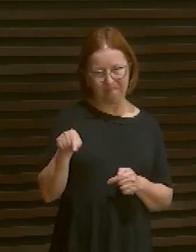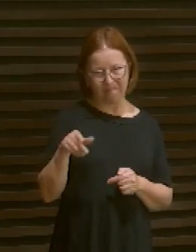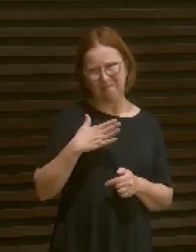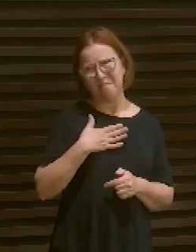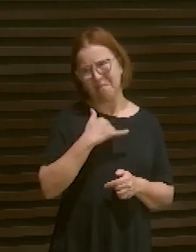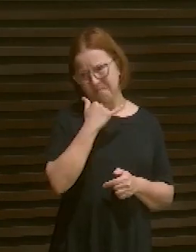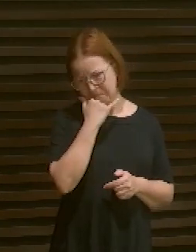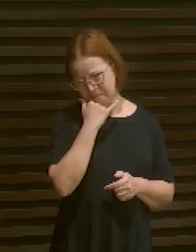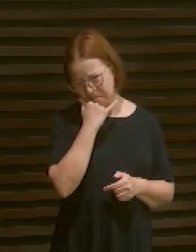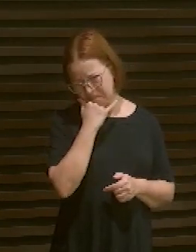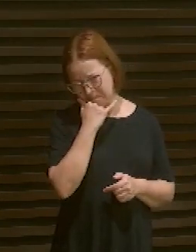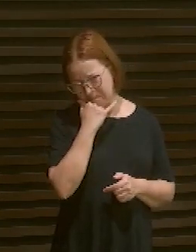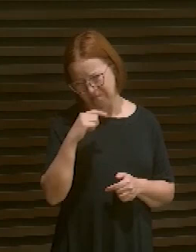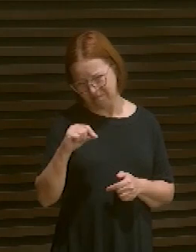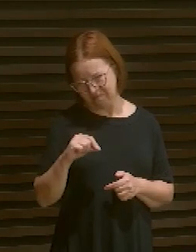perdoe.